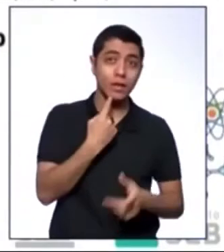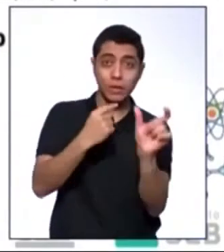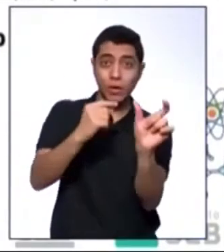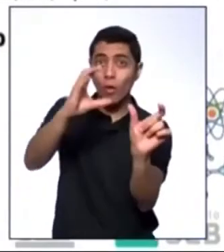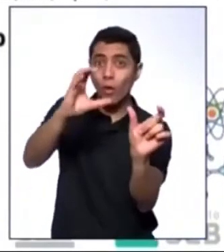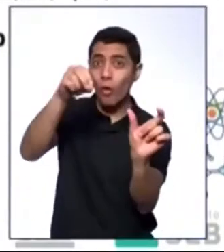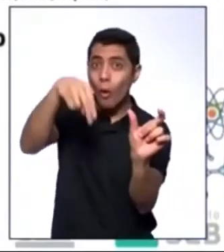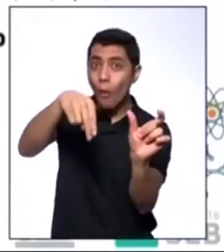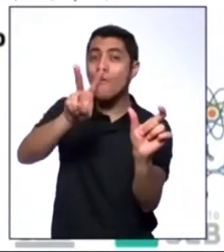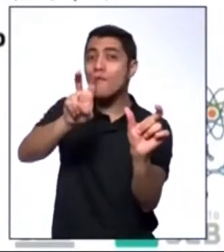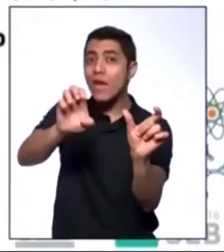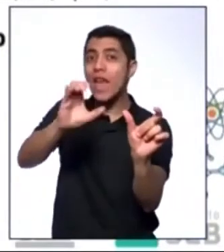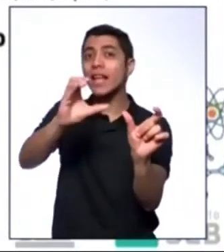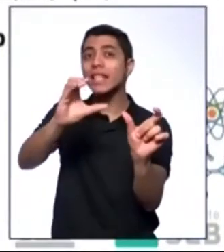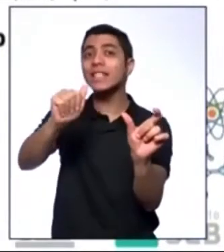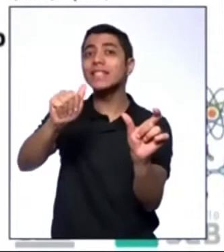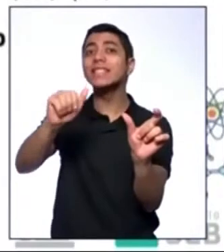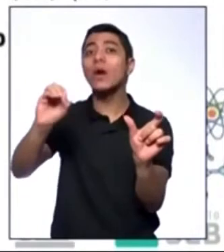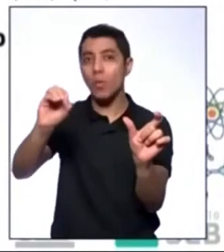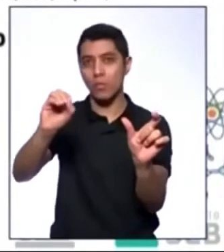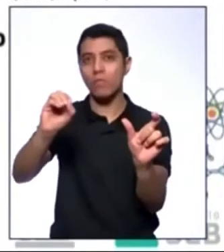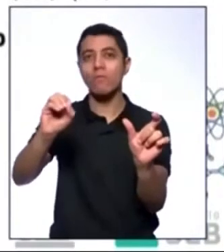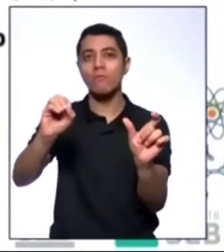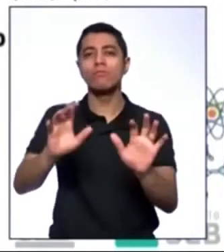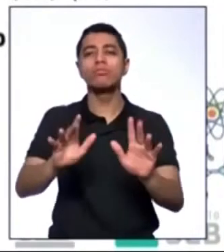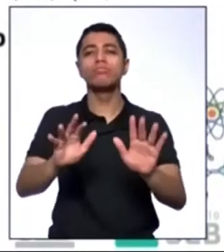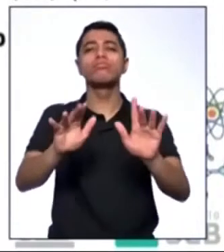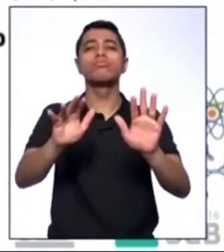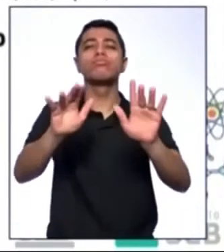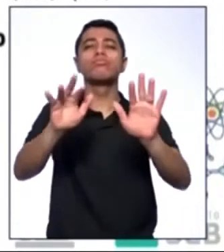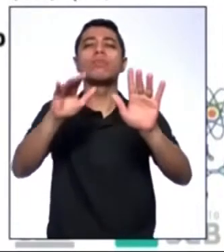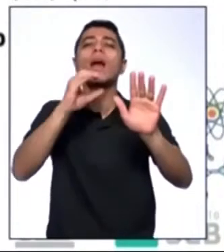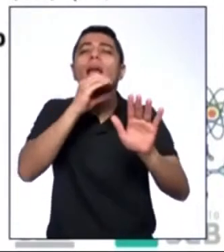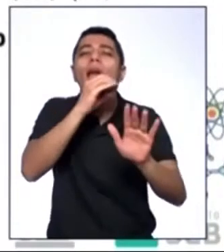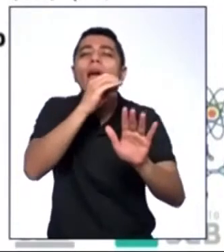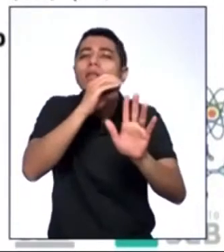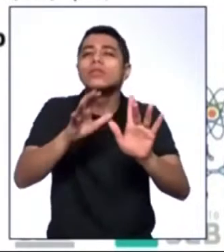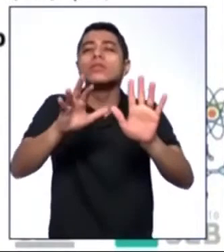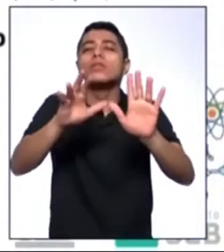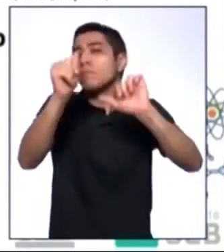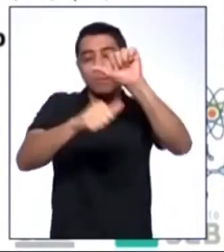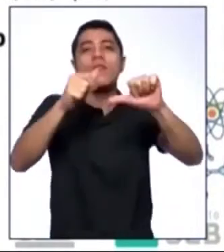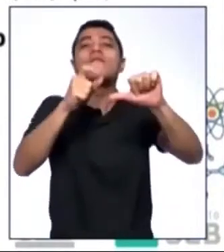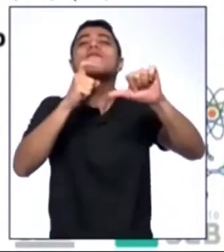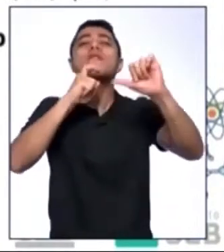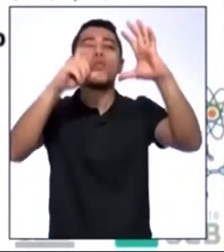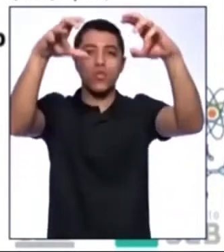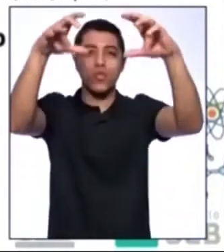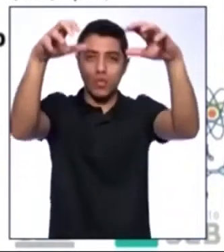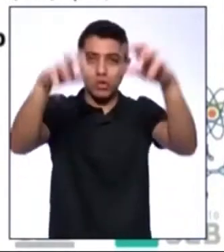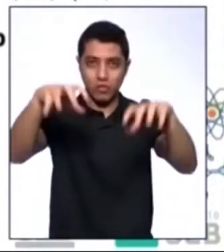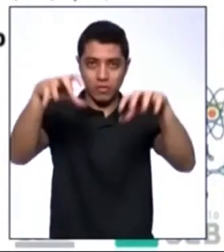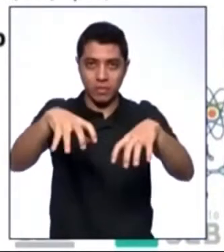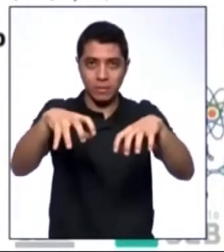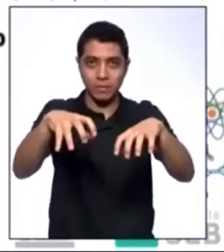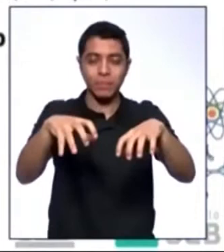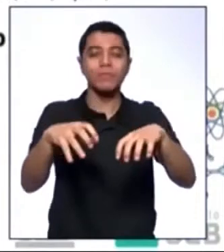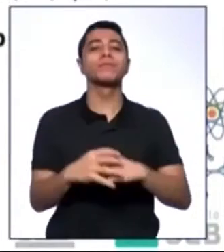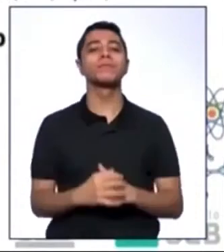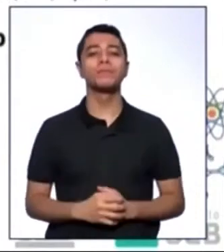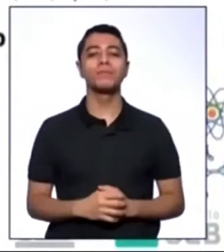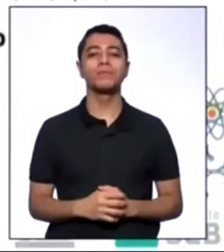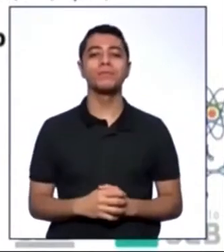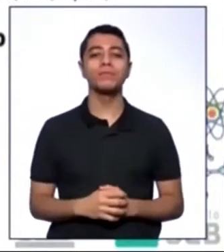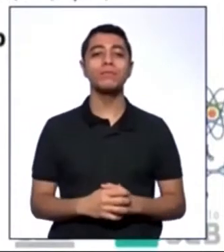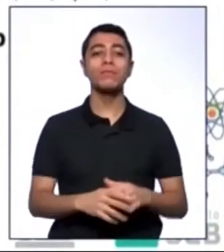convecção na região amazônica é um importante mecanismo da atmosfera tropical e sua variação em termos de